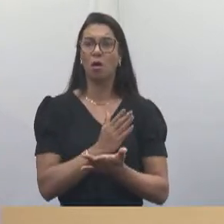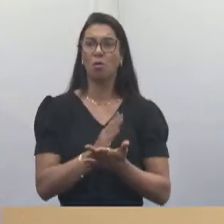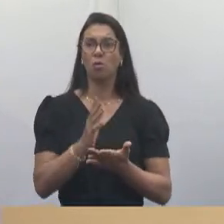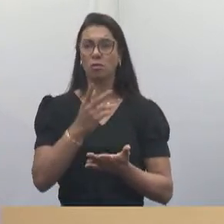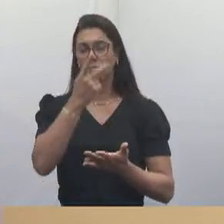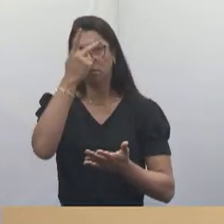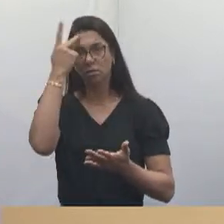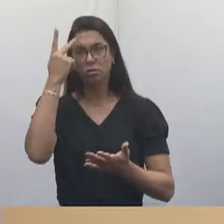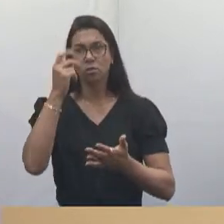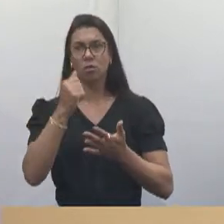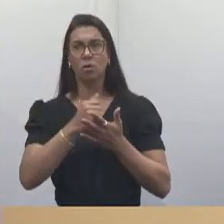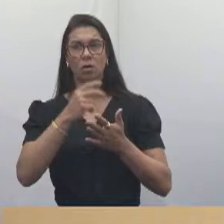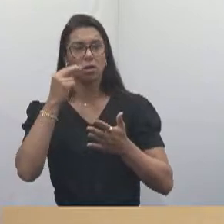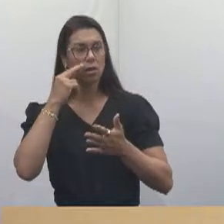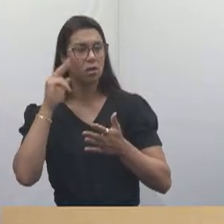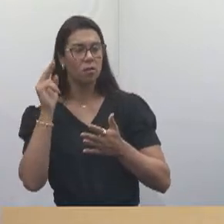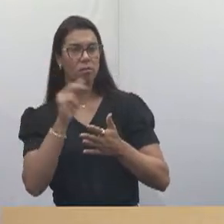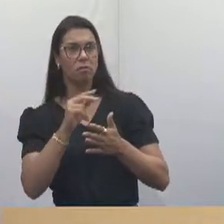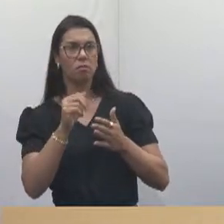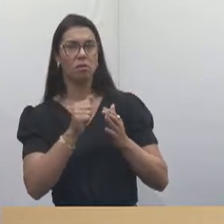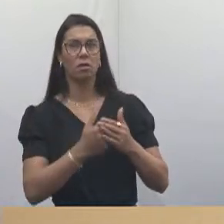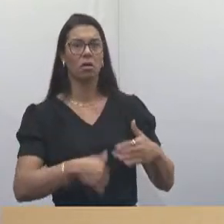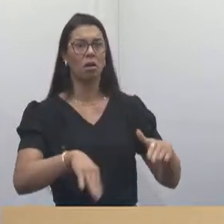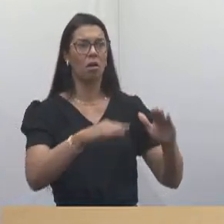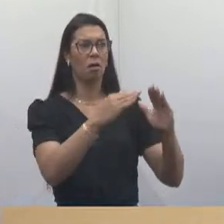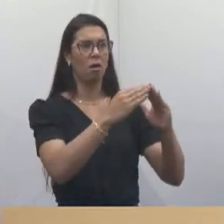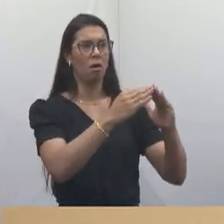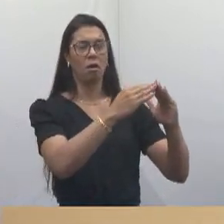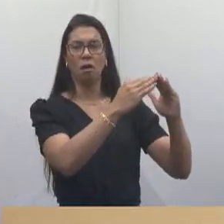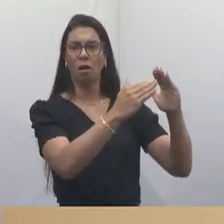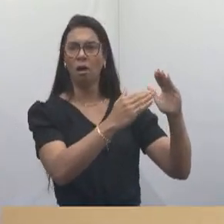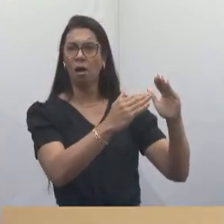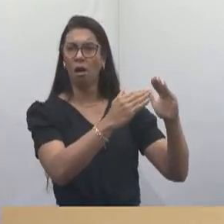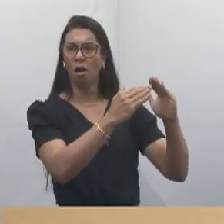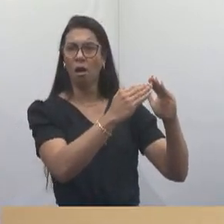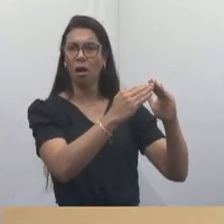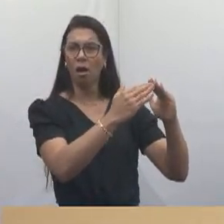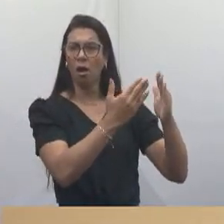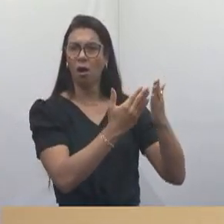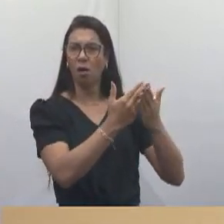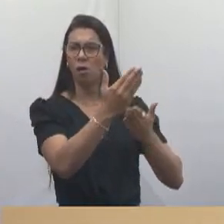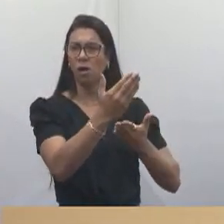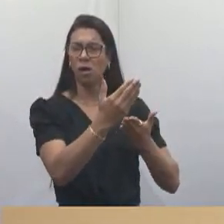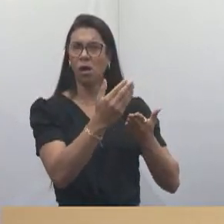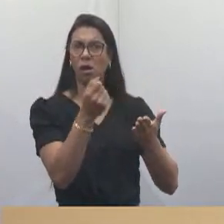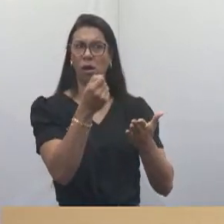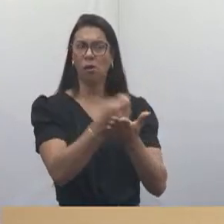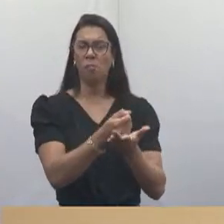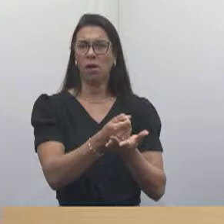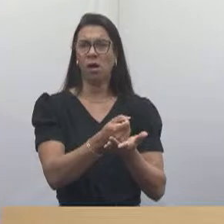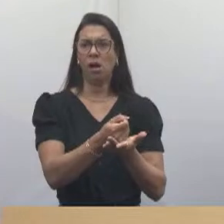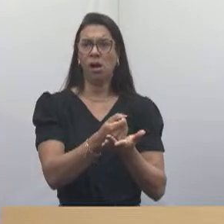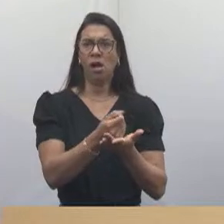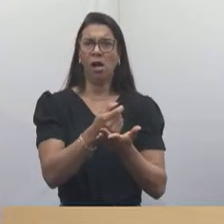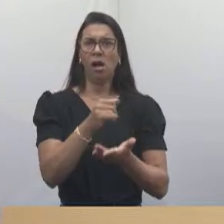mediram os telhados das casas e começaram a pagar um IPTU numa metragem muito maior